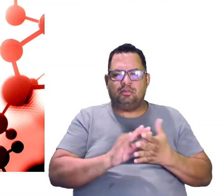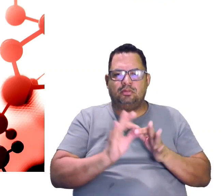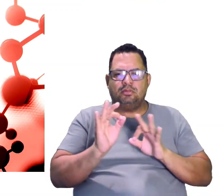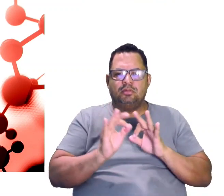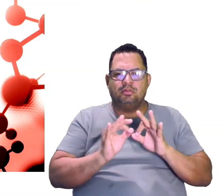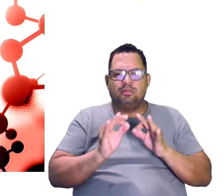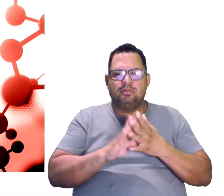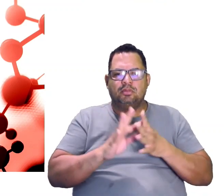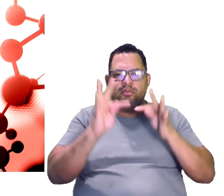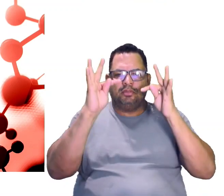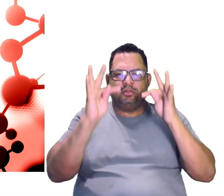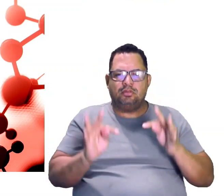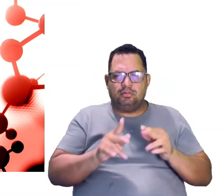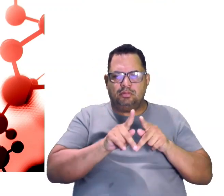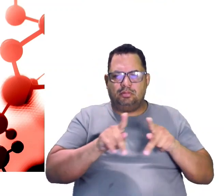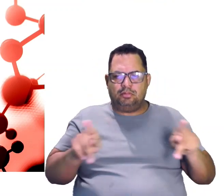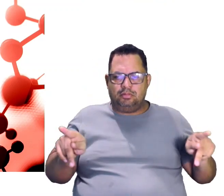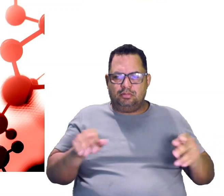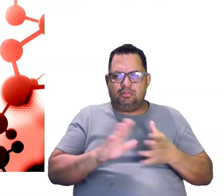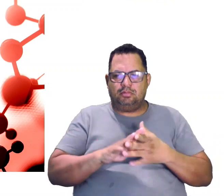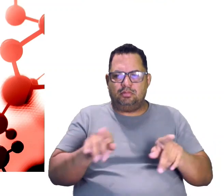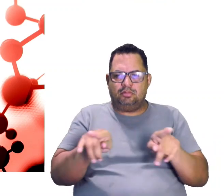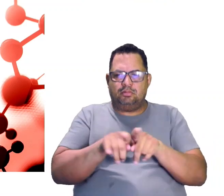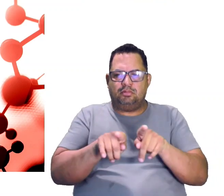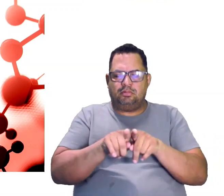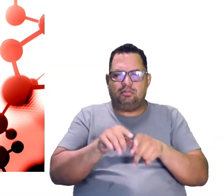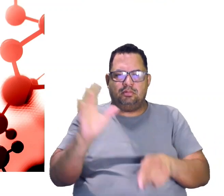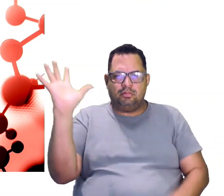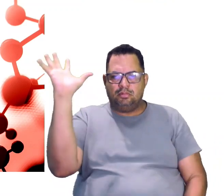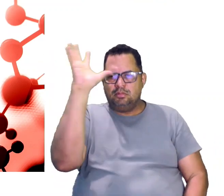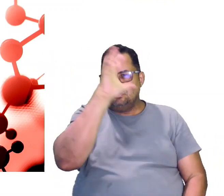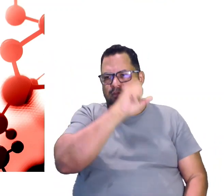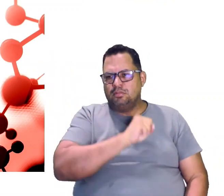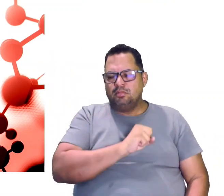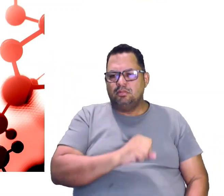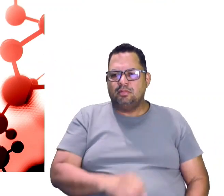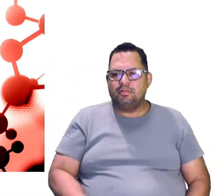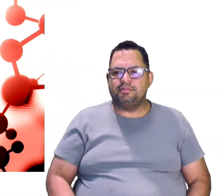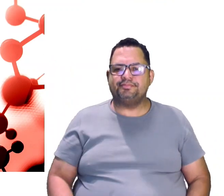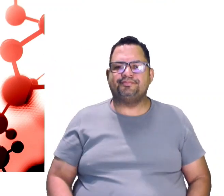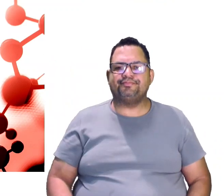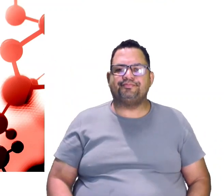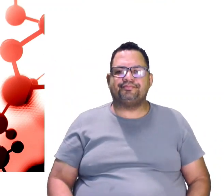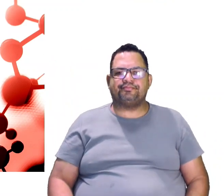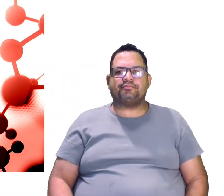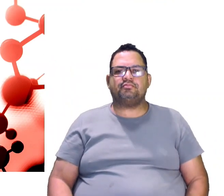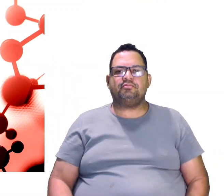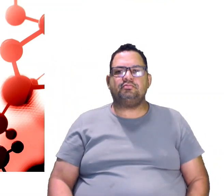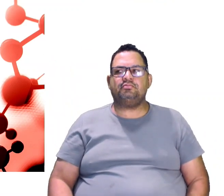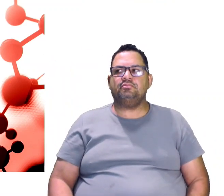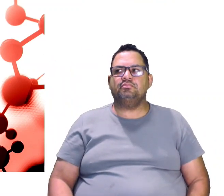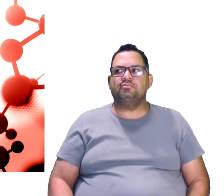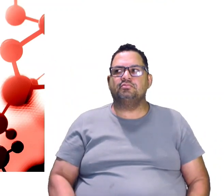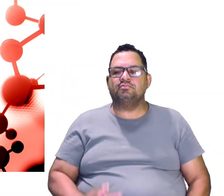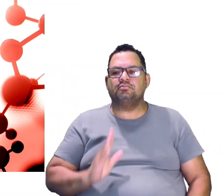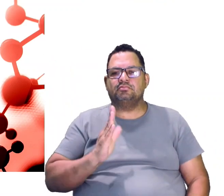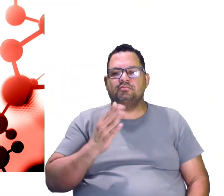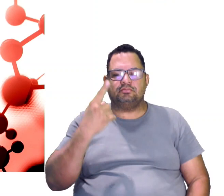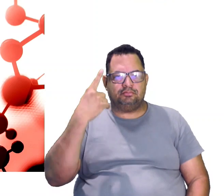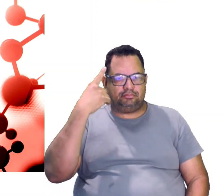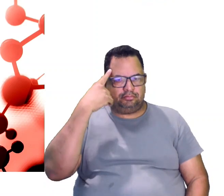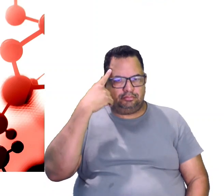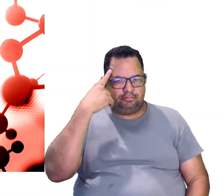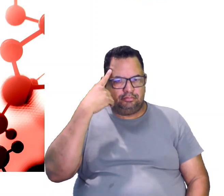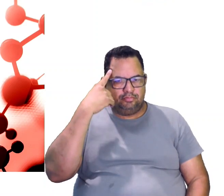fosse lá na tabela periódica, que vocês também vão aprender. Então, já pensou os benefícios que